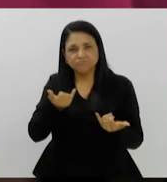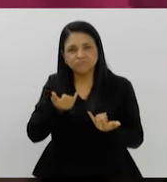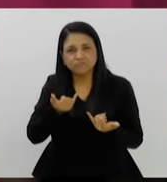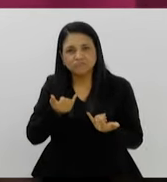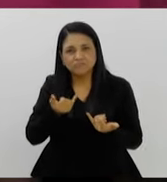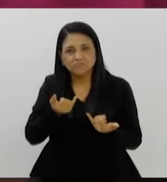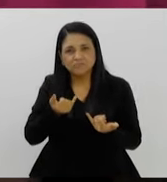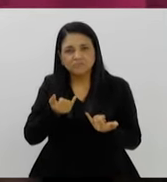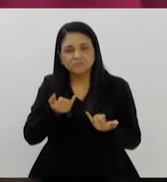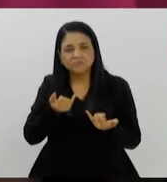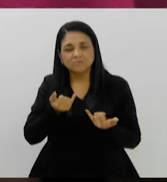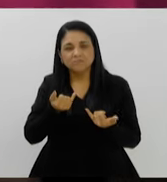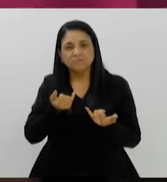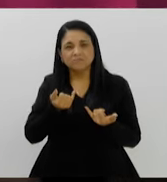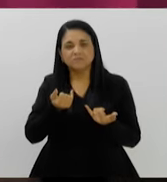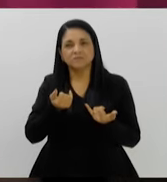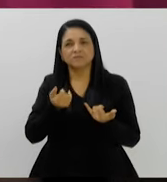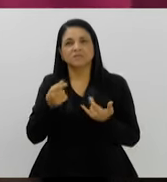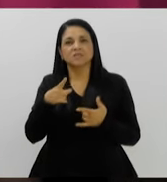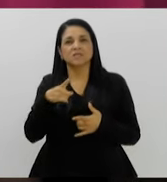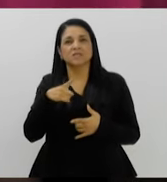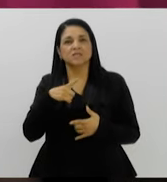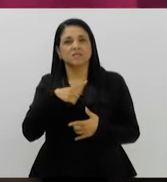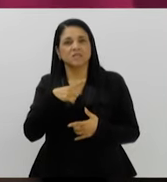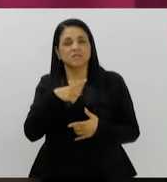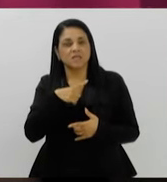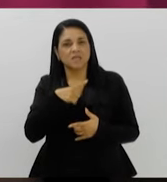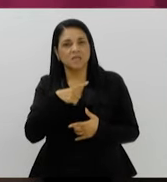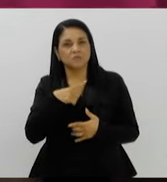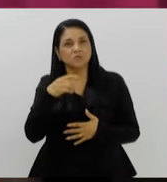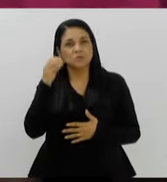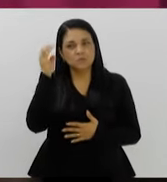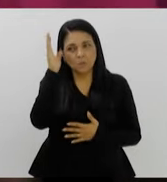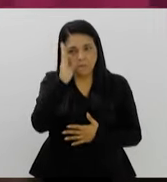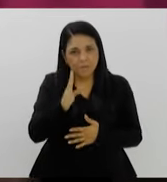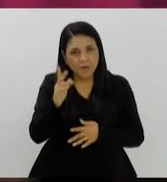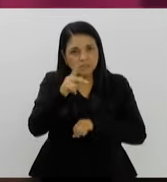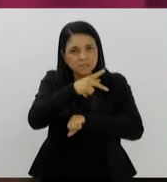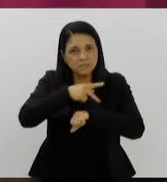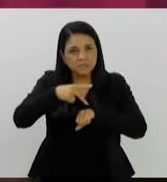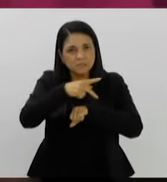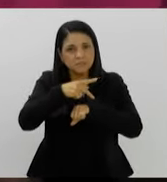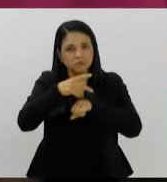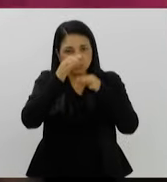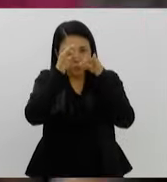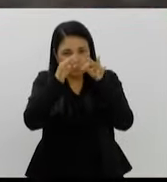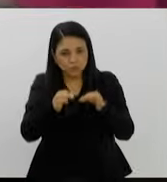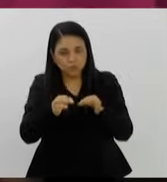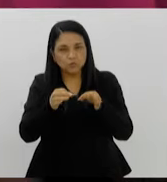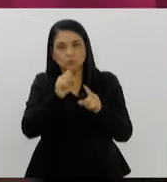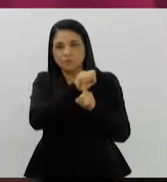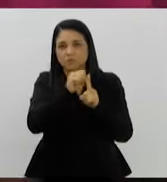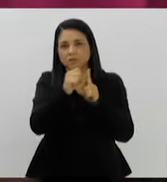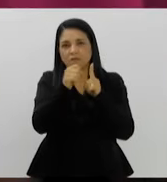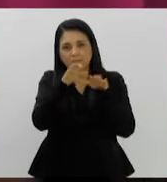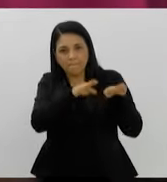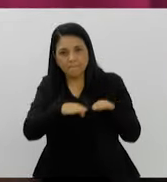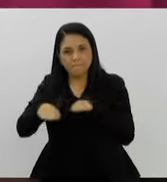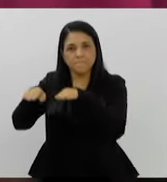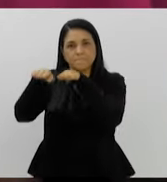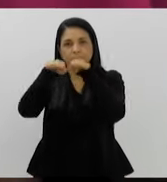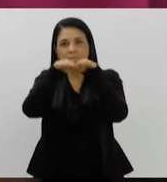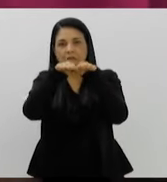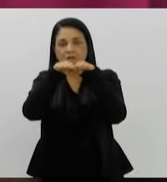sabemos que para que tenhamos um país justo uma sociedade igualitária n